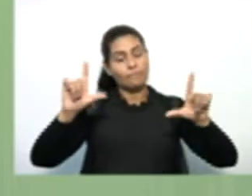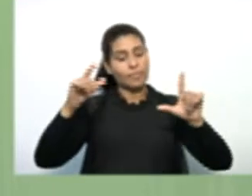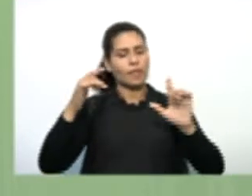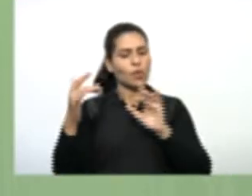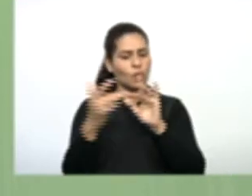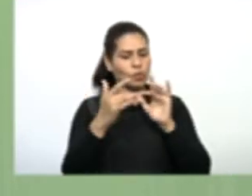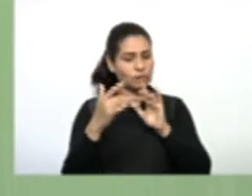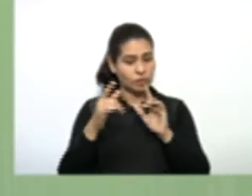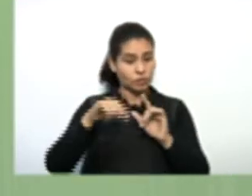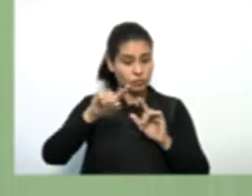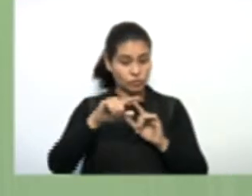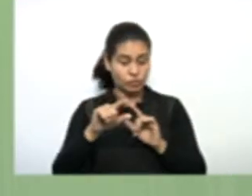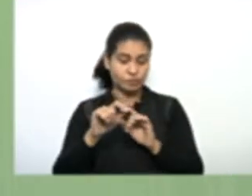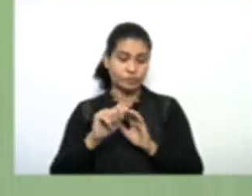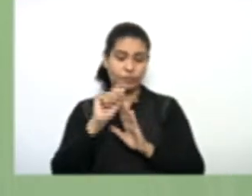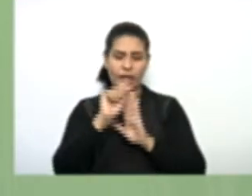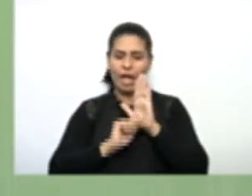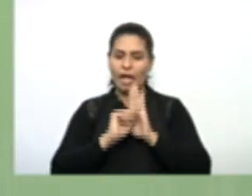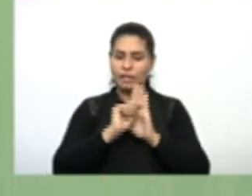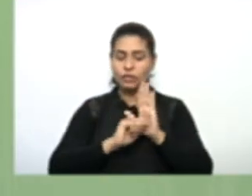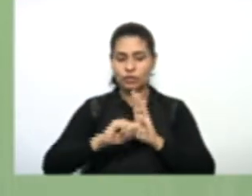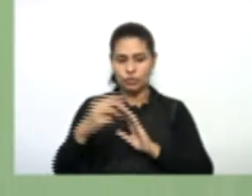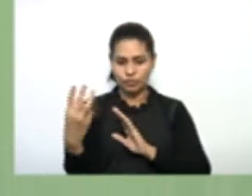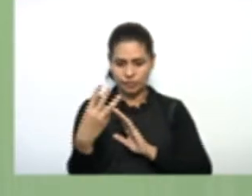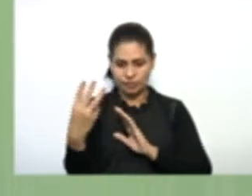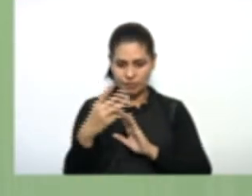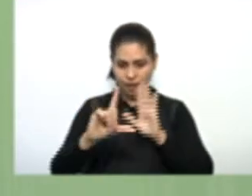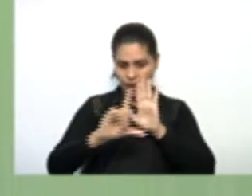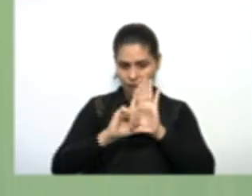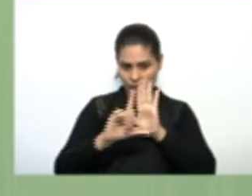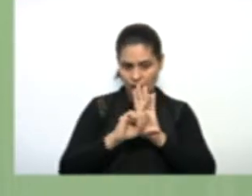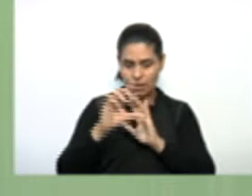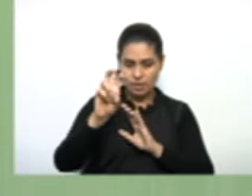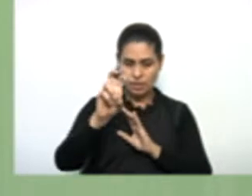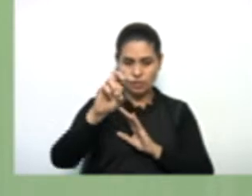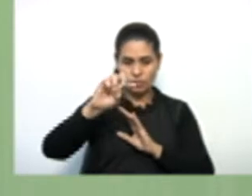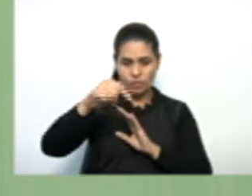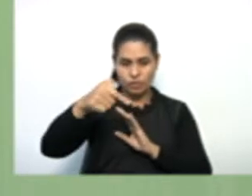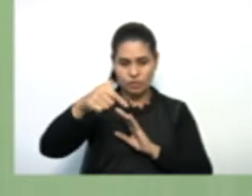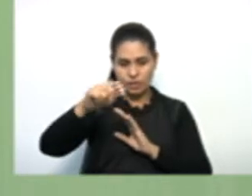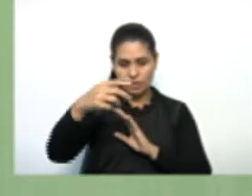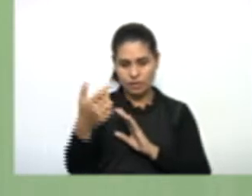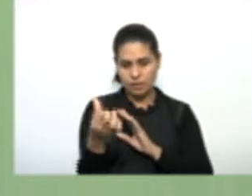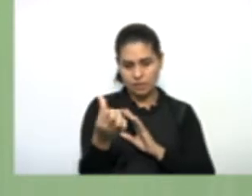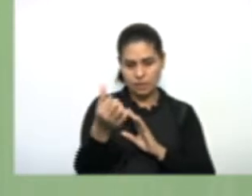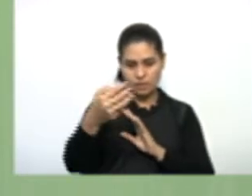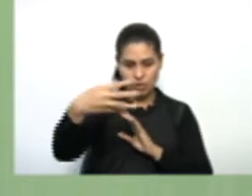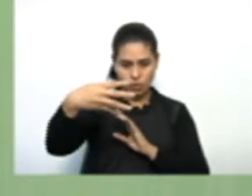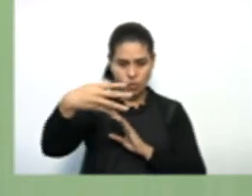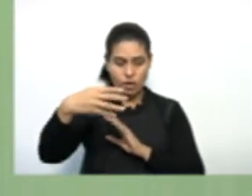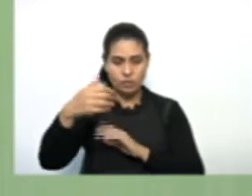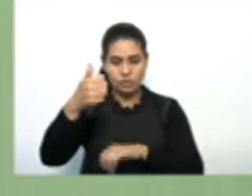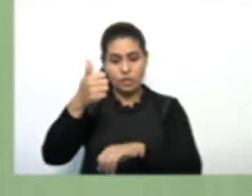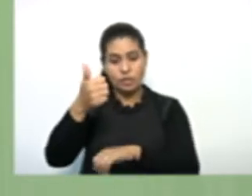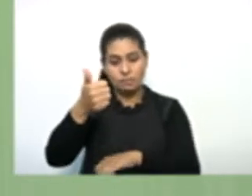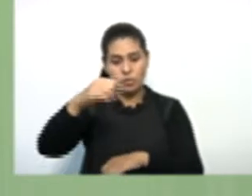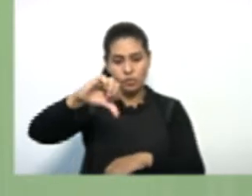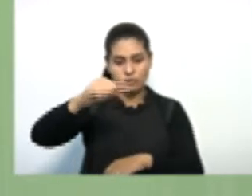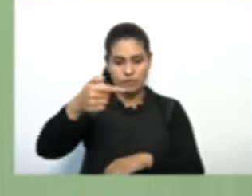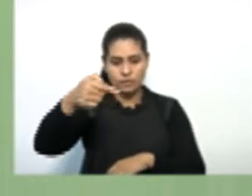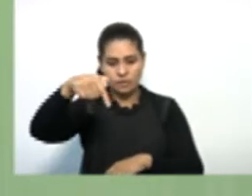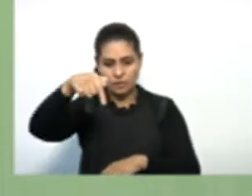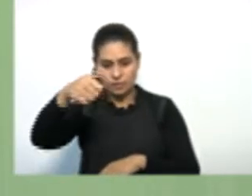lucros, o artigo 3º da Lei do Cooperativismo, que é a Lei número 5.764 de